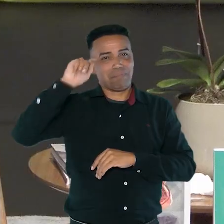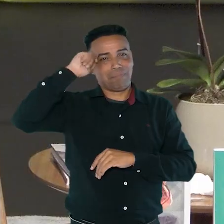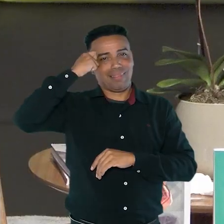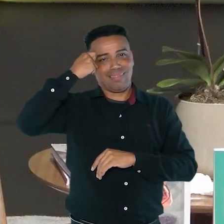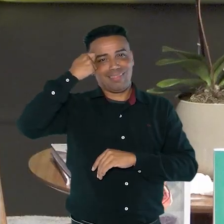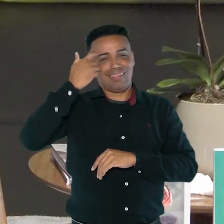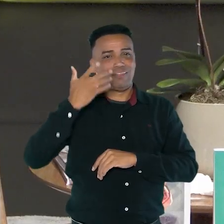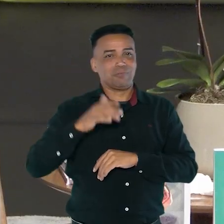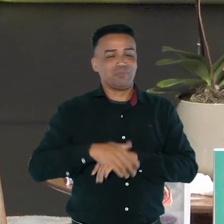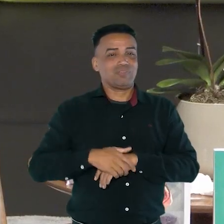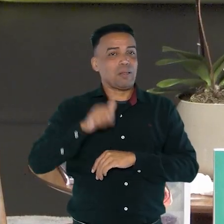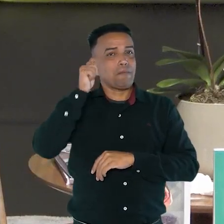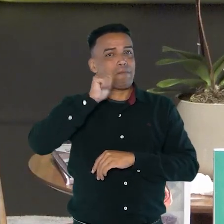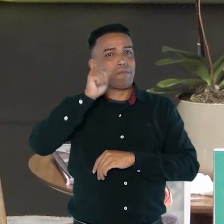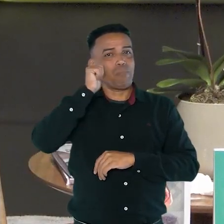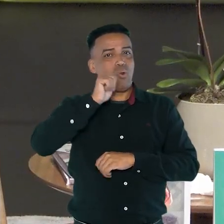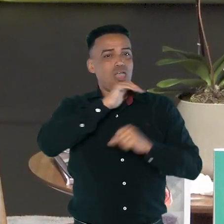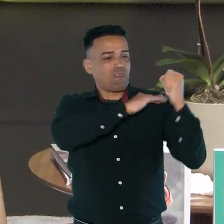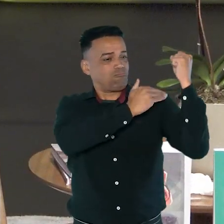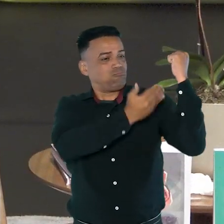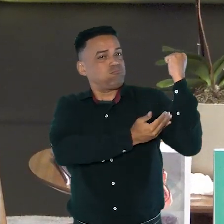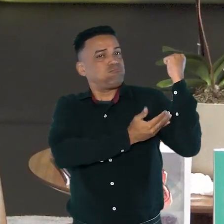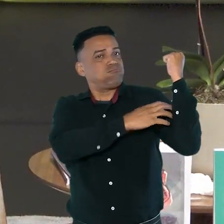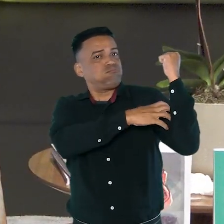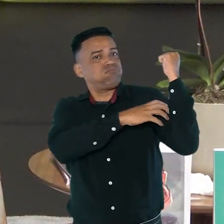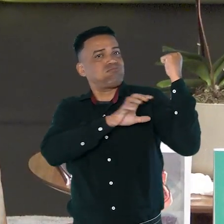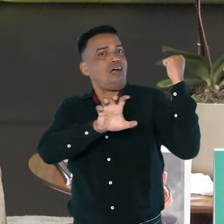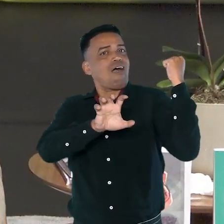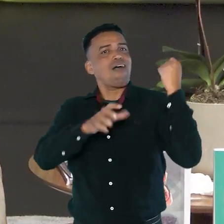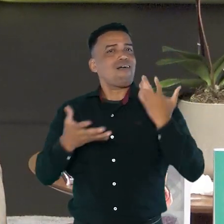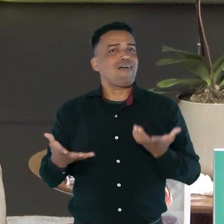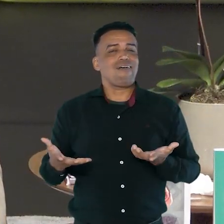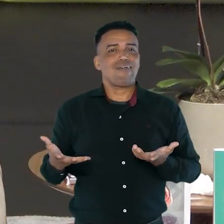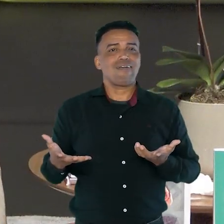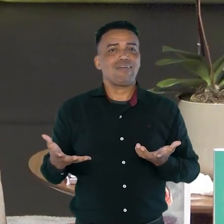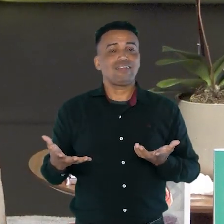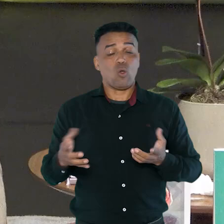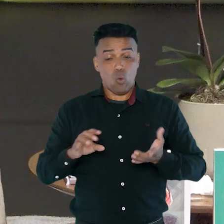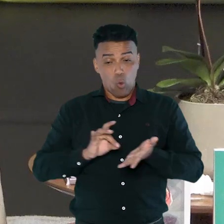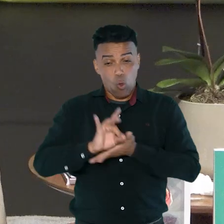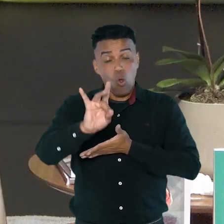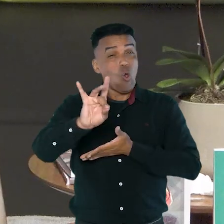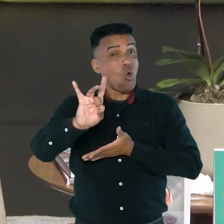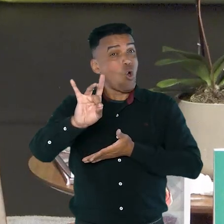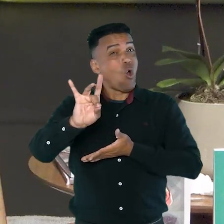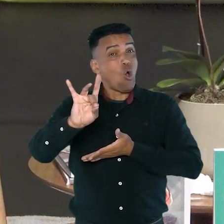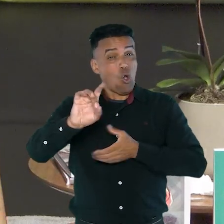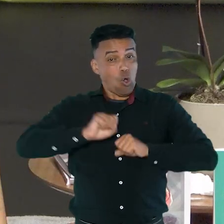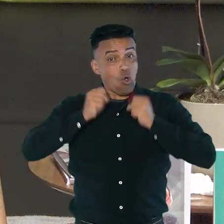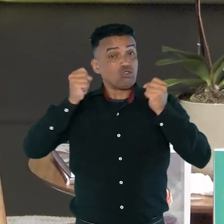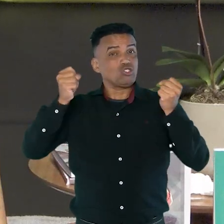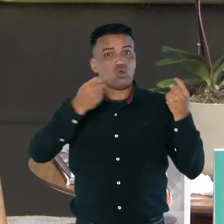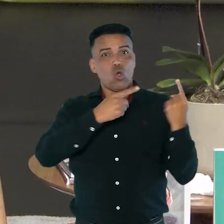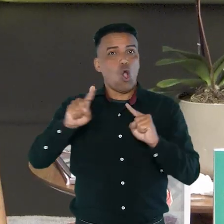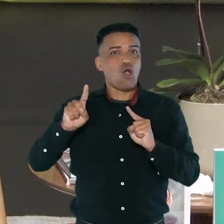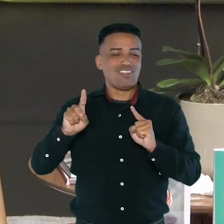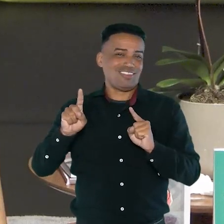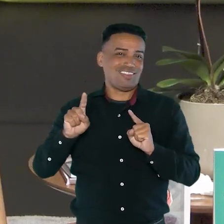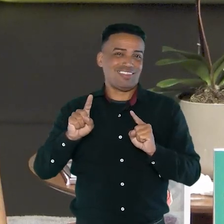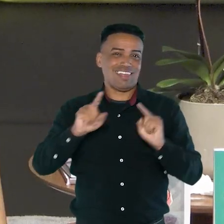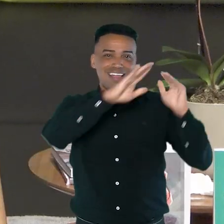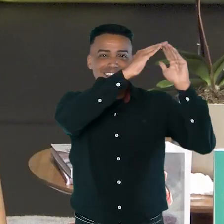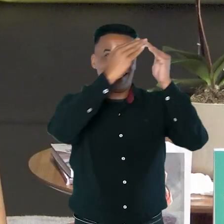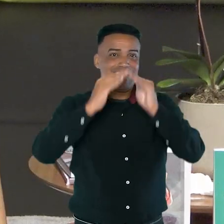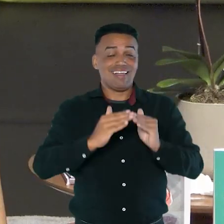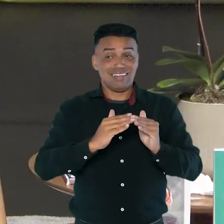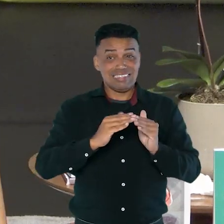Não aceitam o feminismo. Não aceitam. Então, assim, o ódio deles é latente. Porque se a gente fosse combater